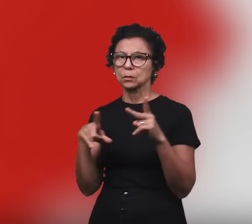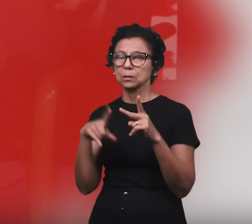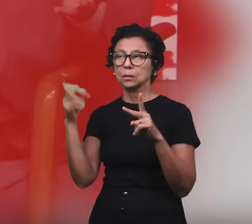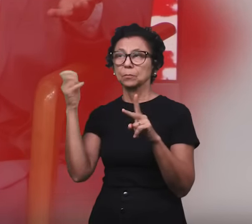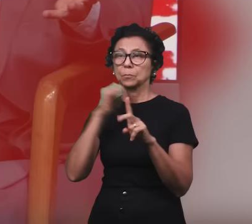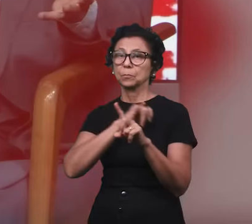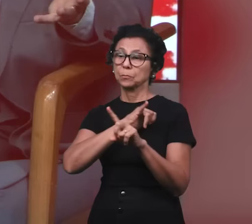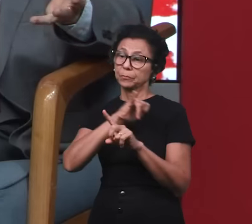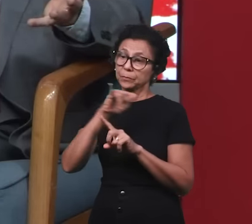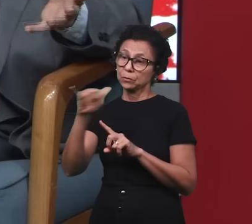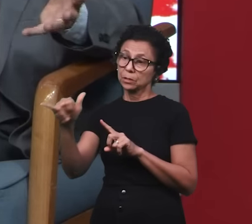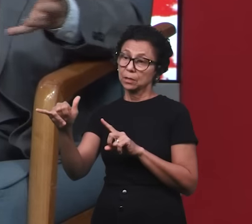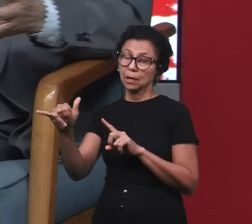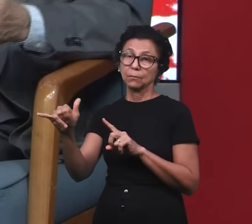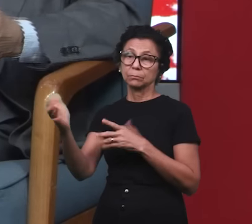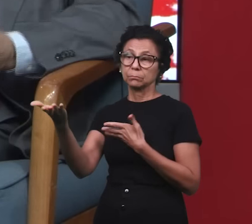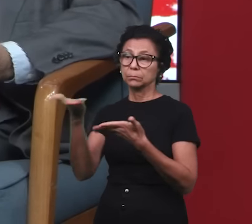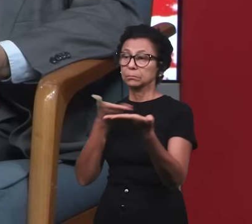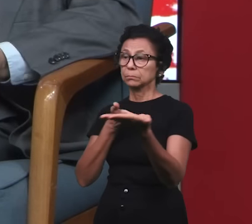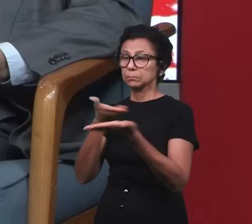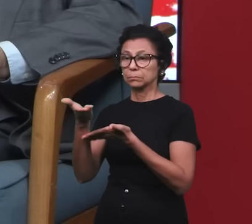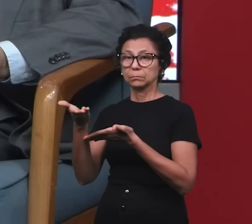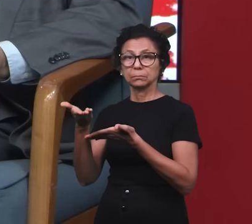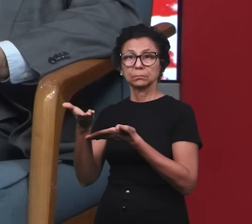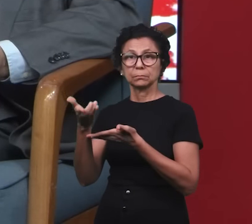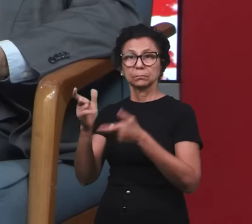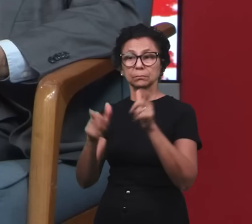Então todos estavam profetizando.